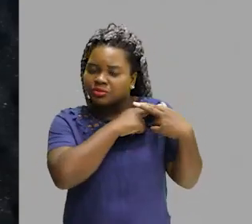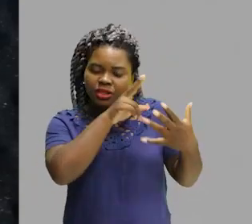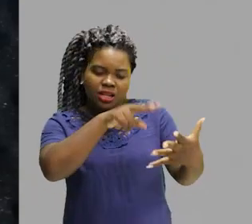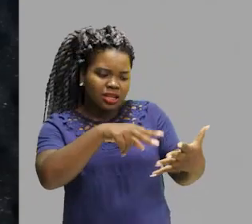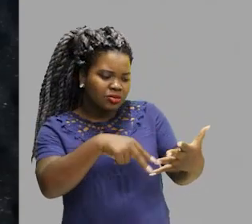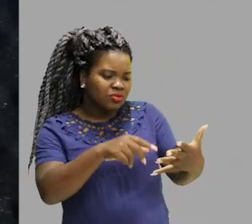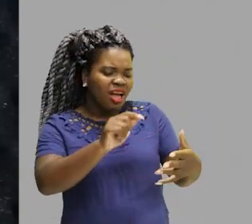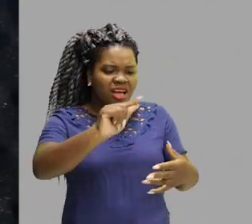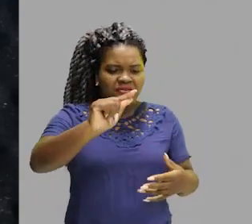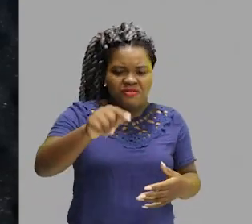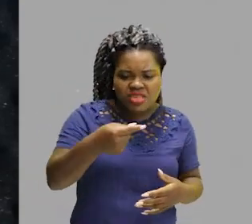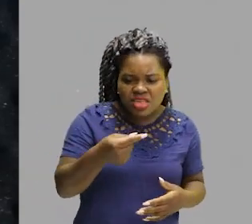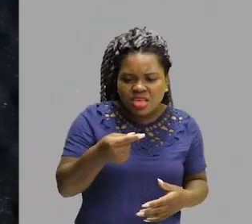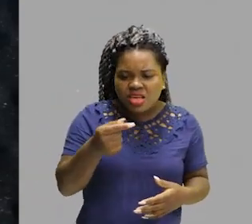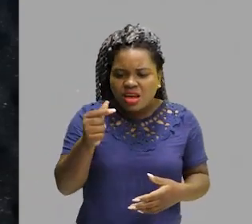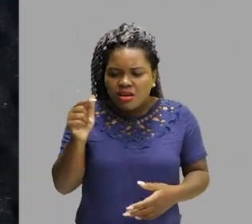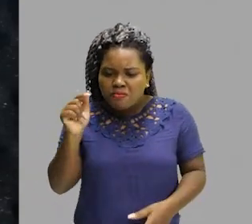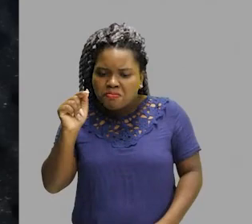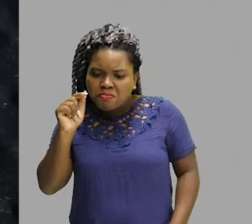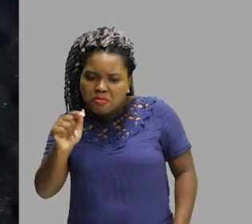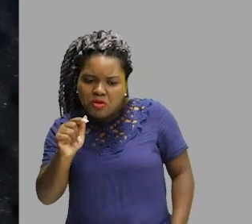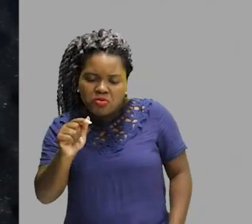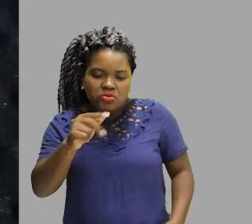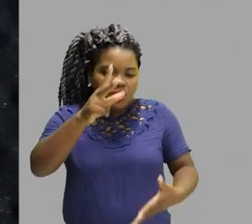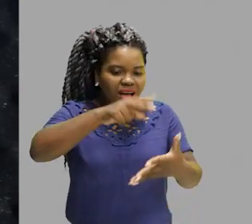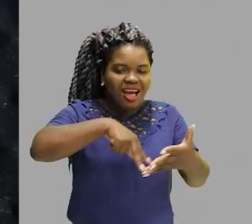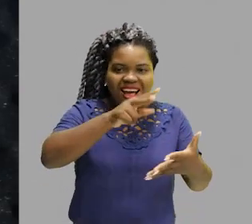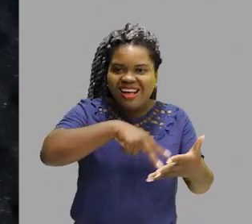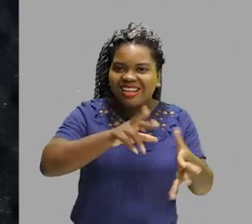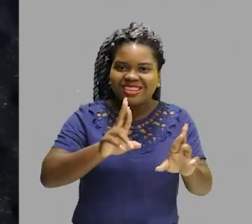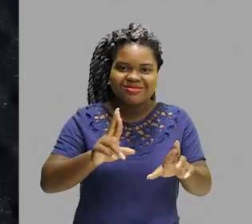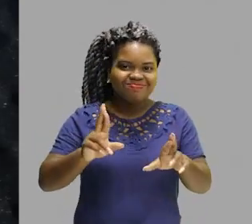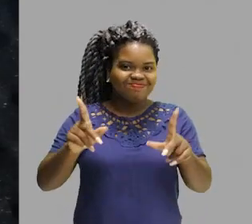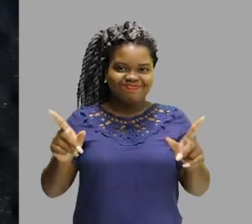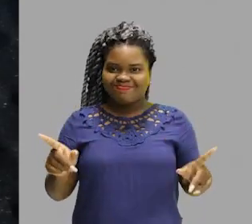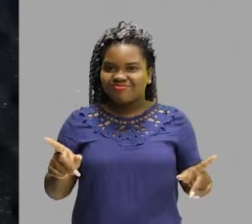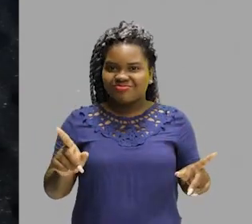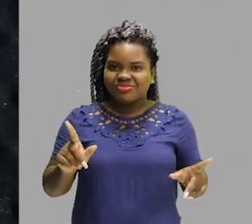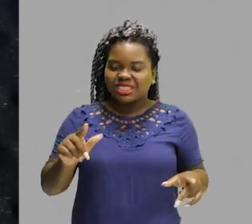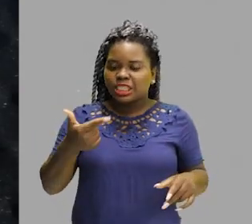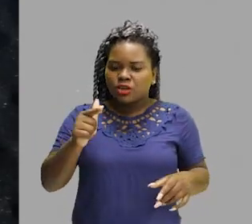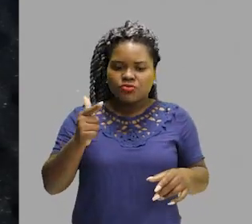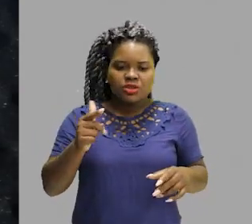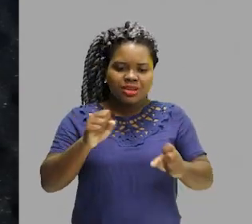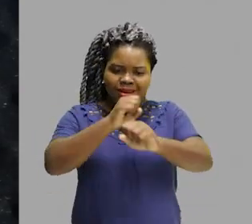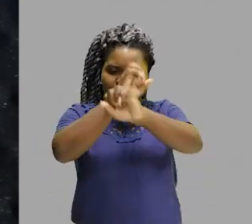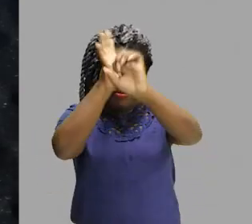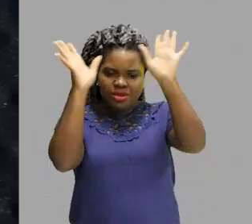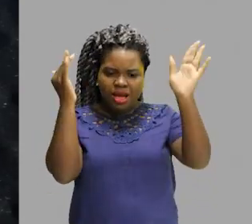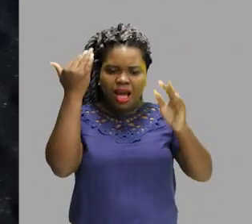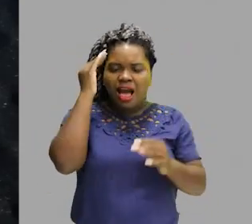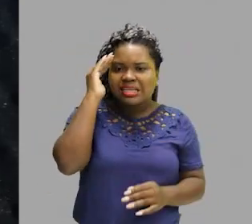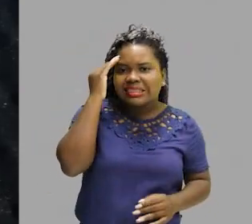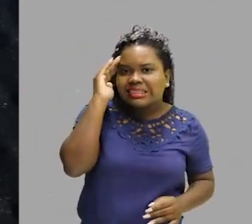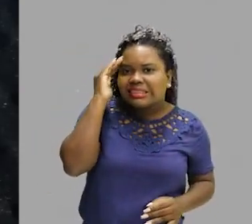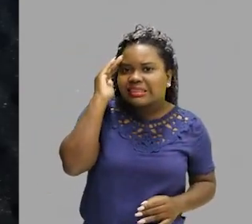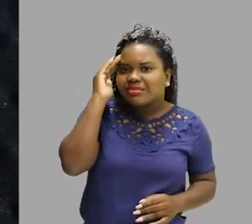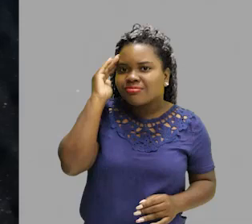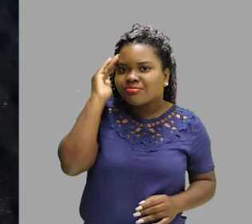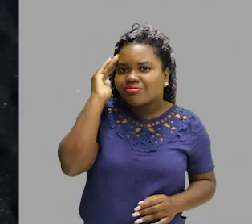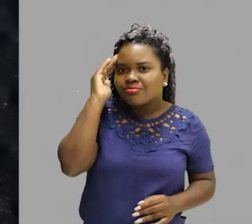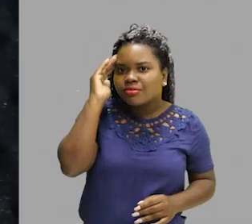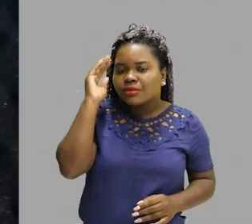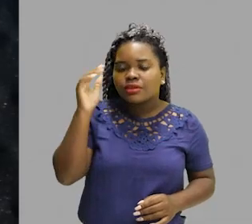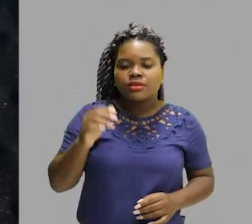né, a pontuação de um modo geral, a leitura vai ficar diferente e não vai haver entendimento. Então, por isso existe essa